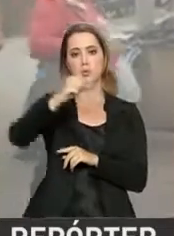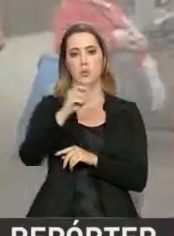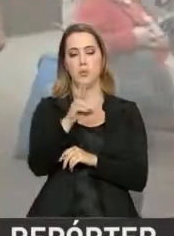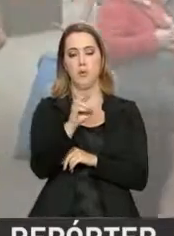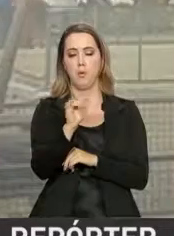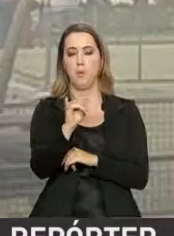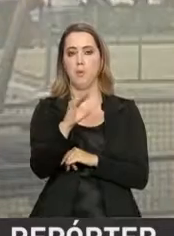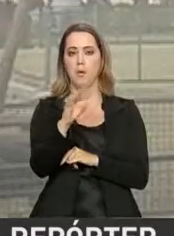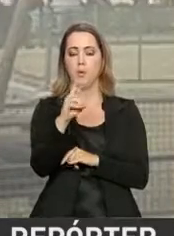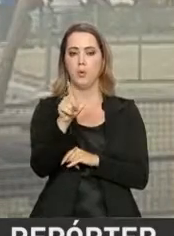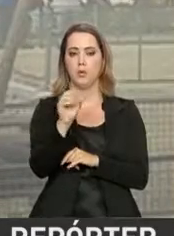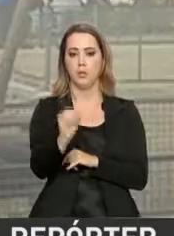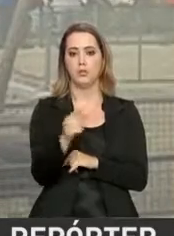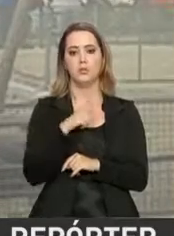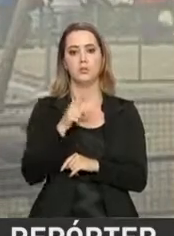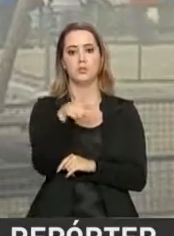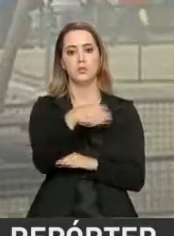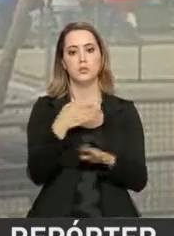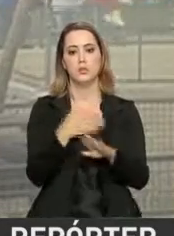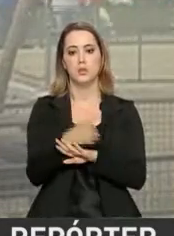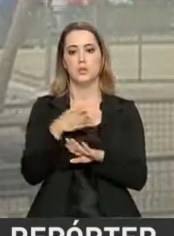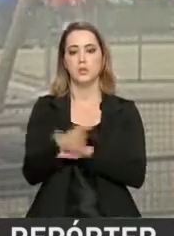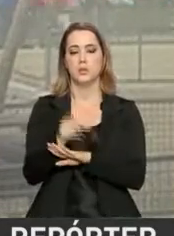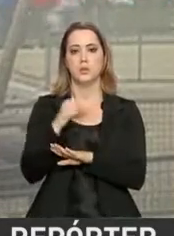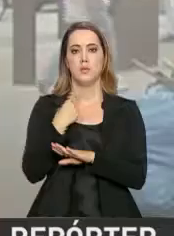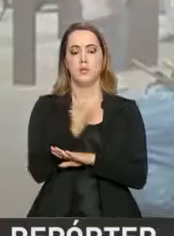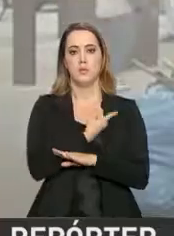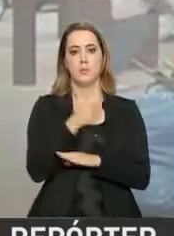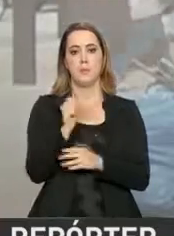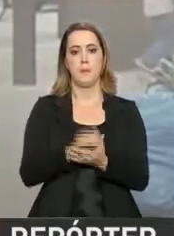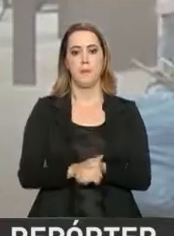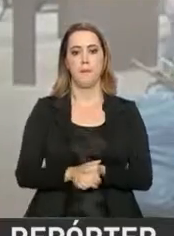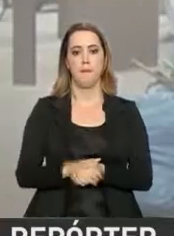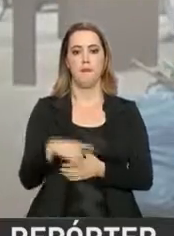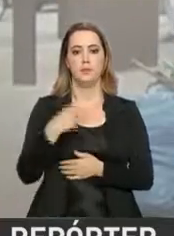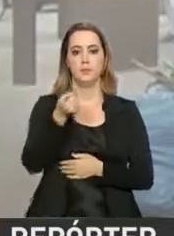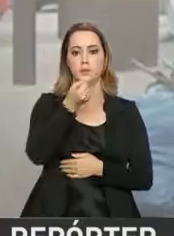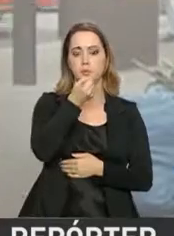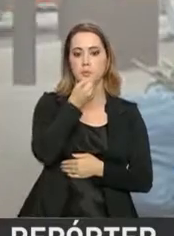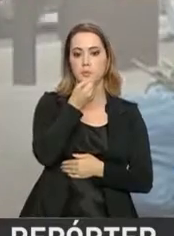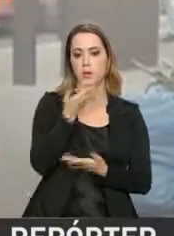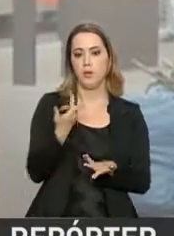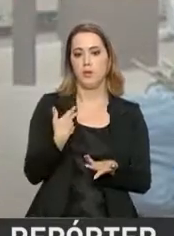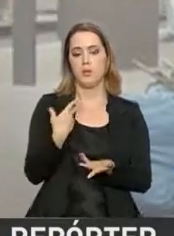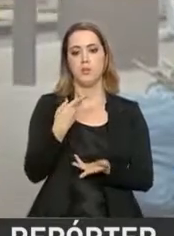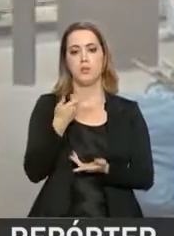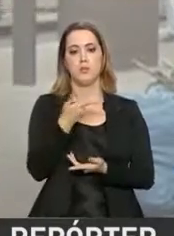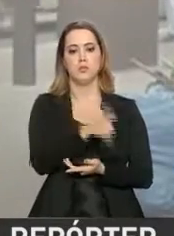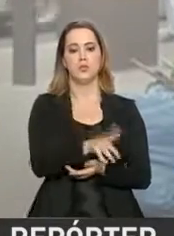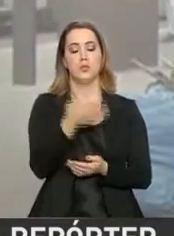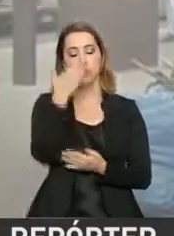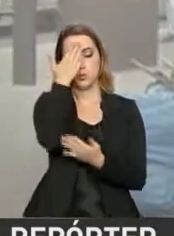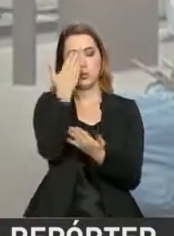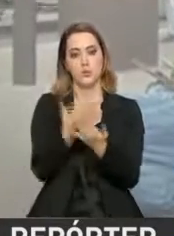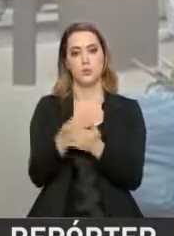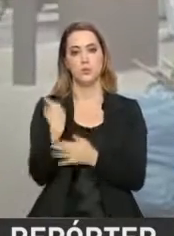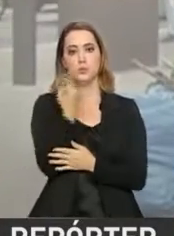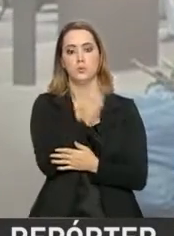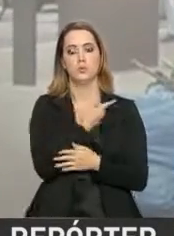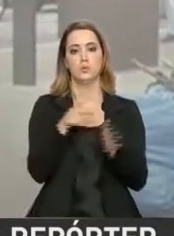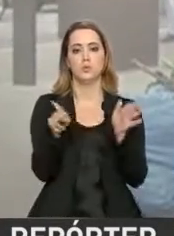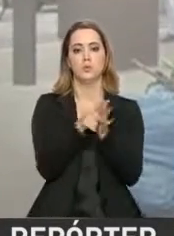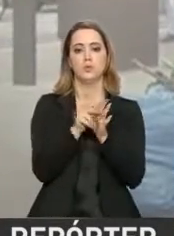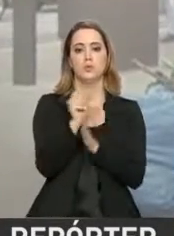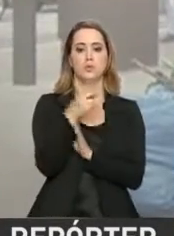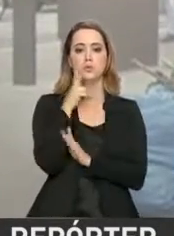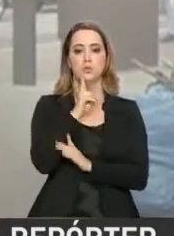agente de saúde, mas já viveu na rua durante 2 anos. A gente não acredita nem em nós mesmos, né? Porque a gente está naquela situação. Mas